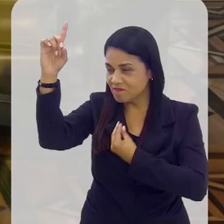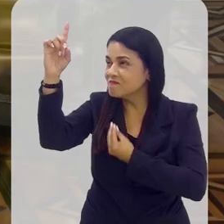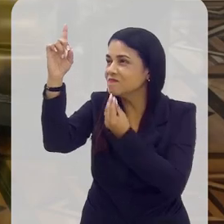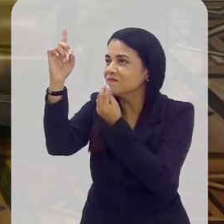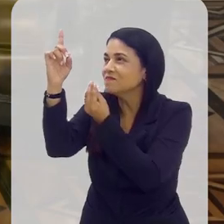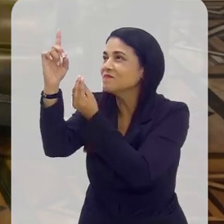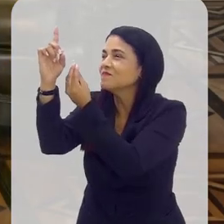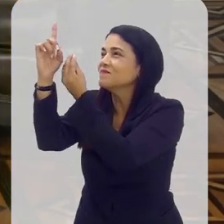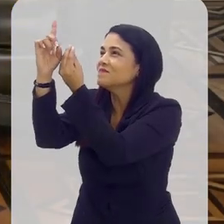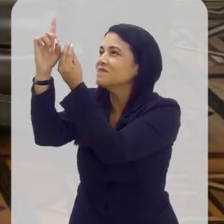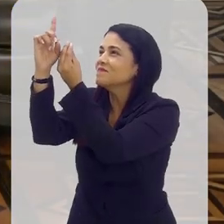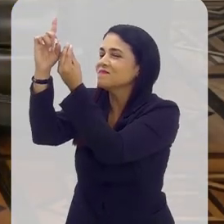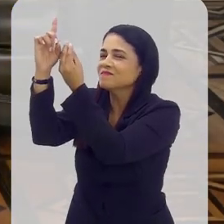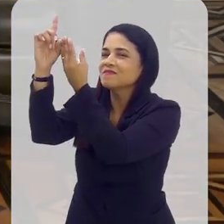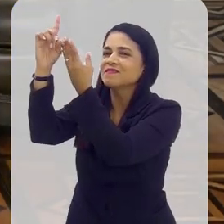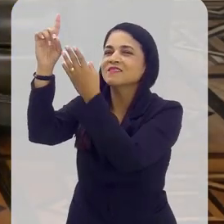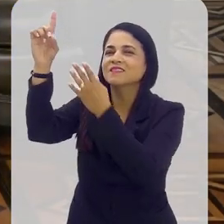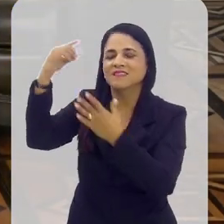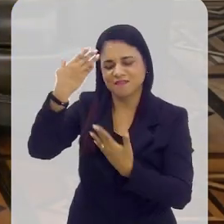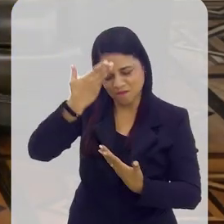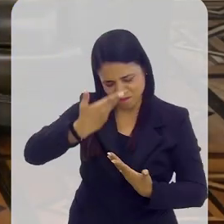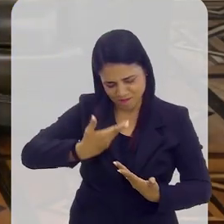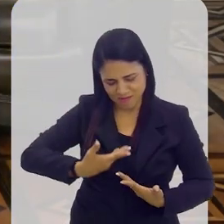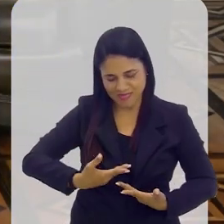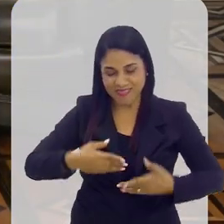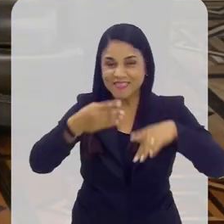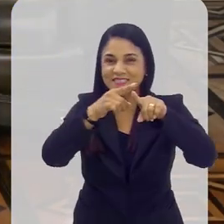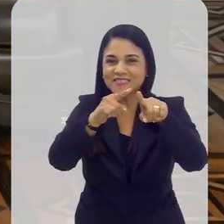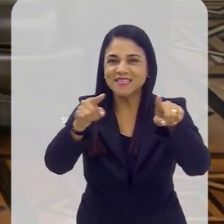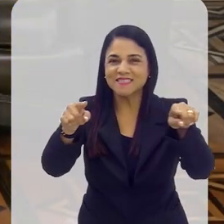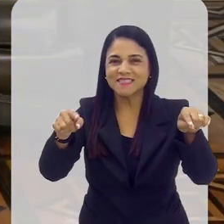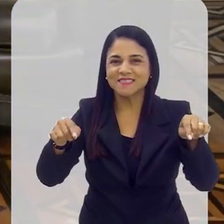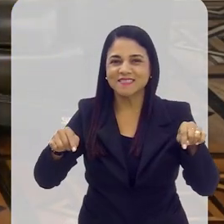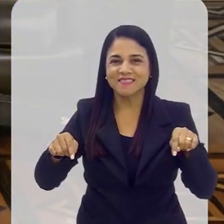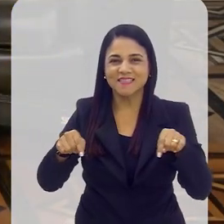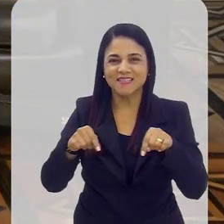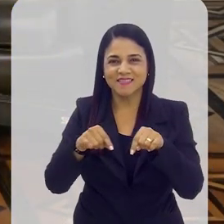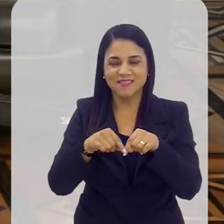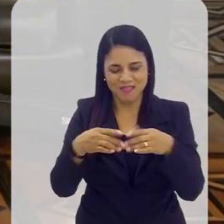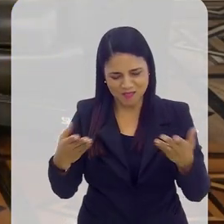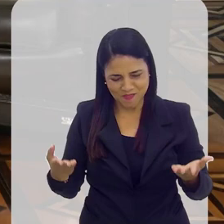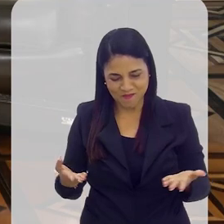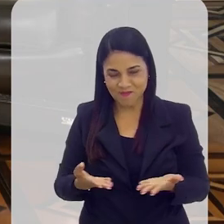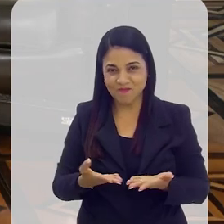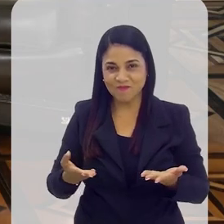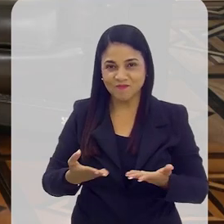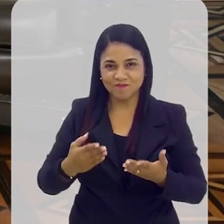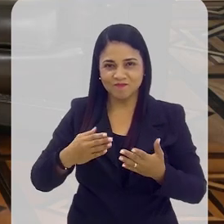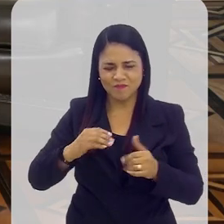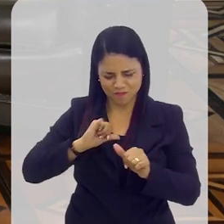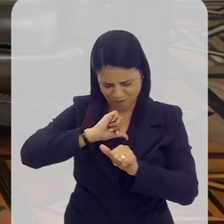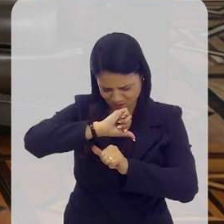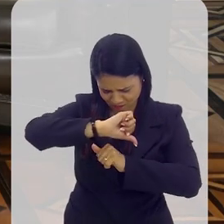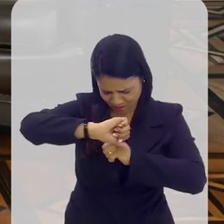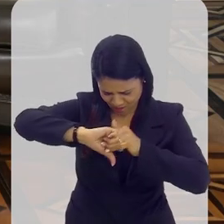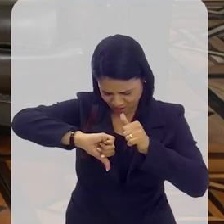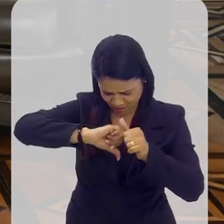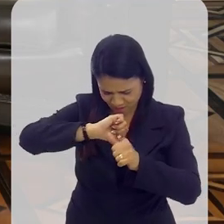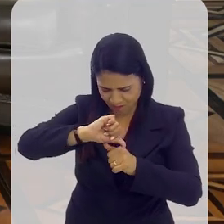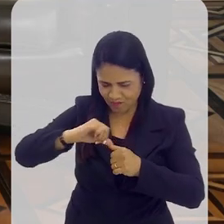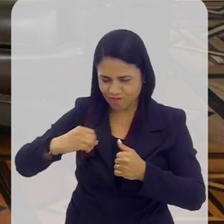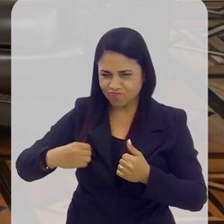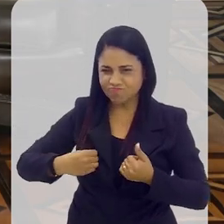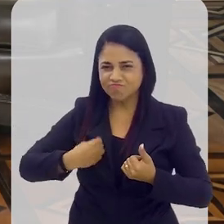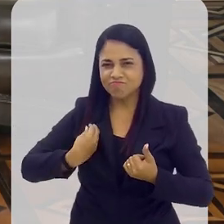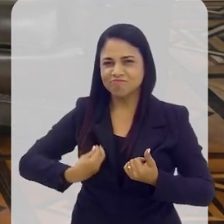teu, tu és meu Deus presente nesta sala, faça de